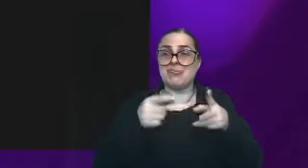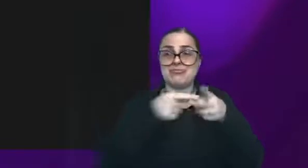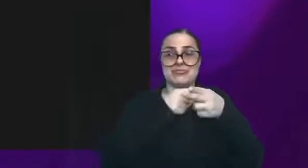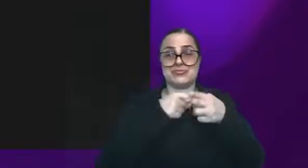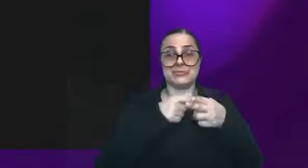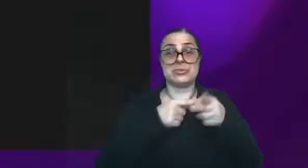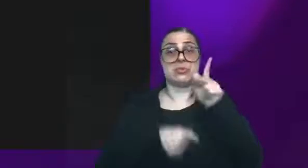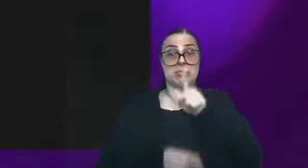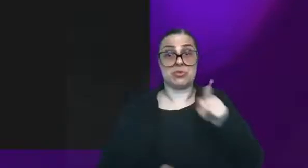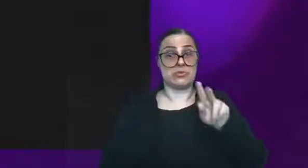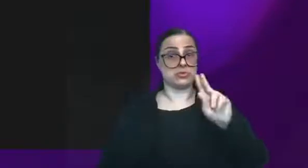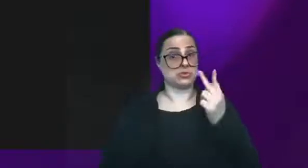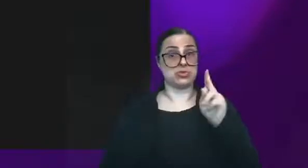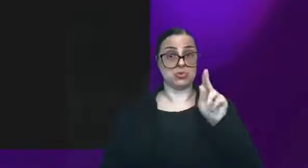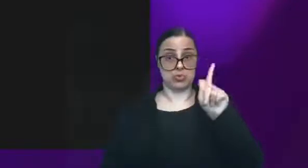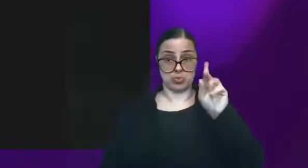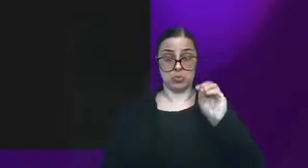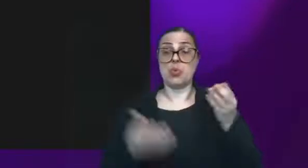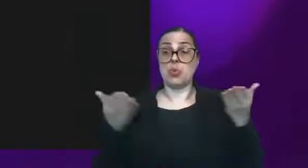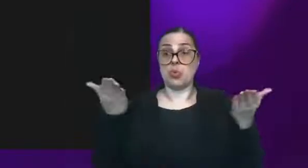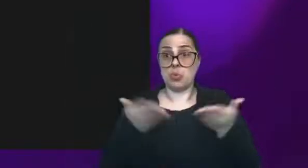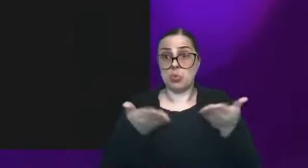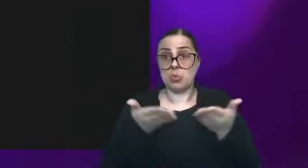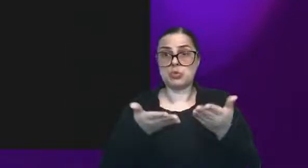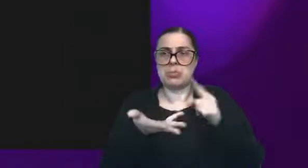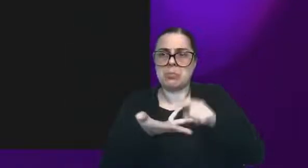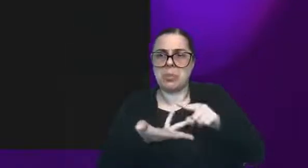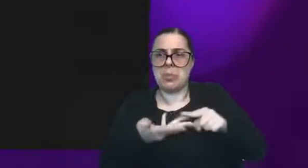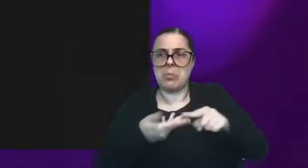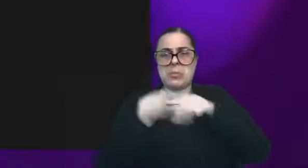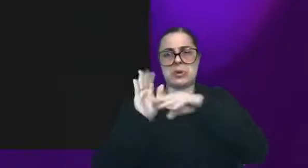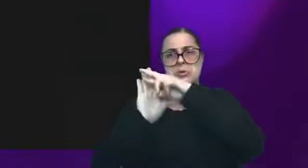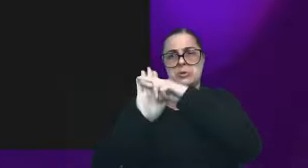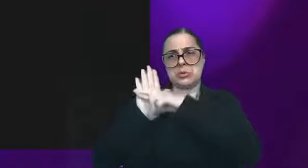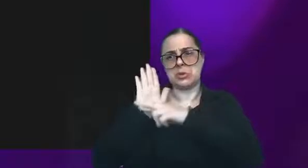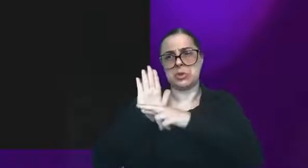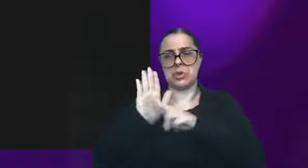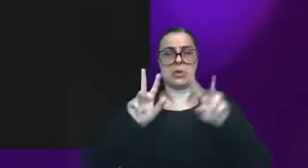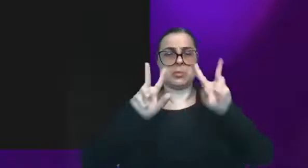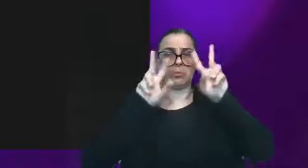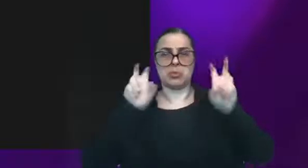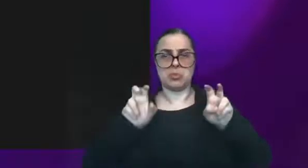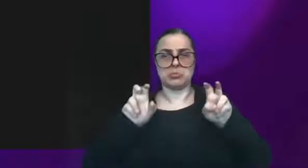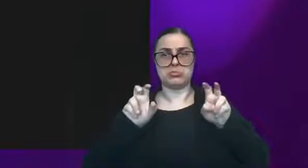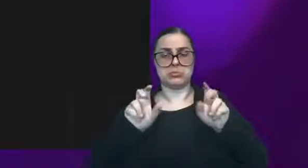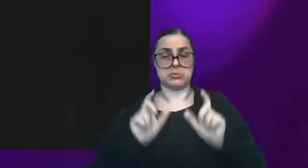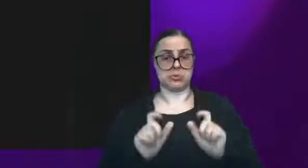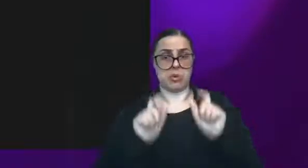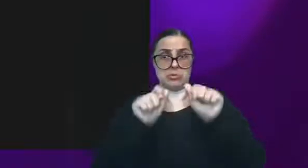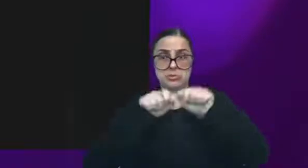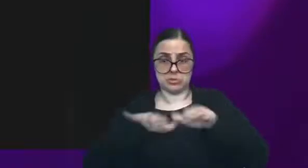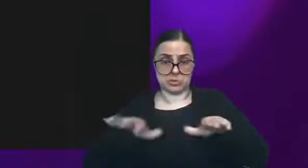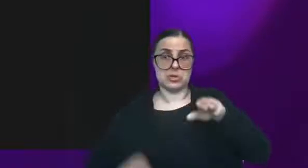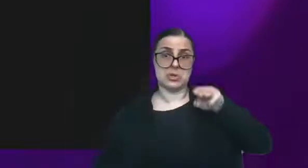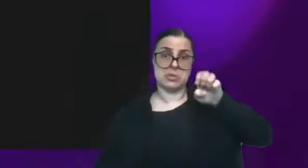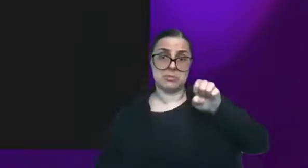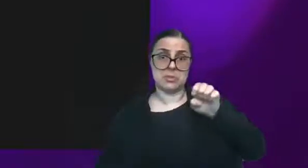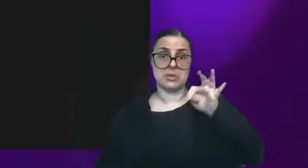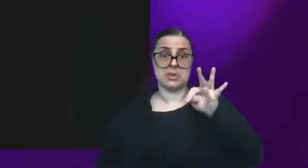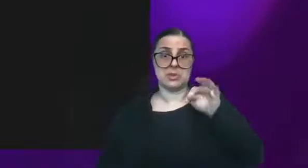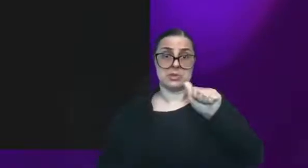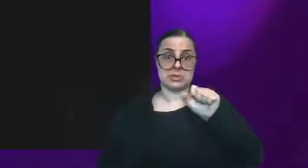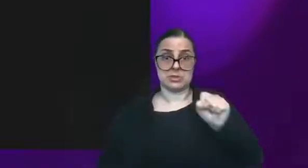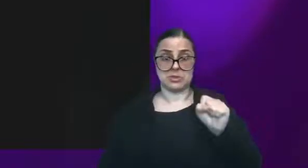Hugo, atualmente, quais são os critérios que o senhor utiliza para transplantar metástases? São estritamente os critérios de Oslo, os